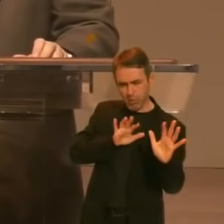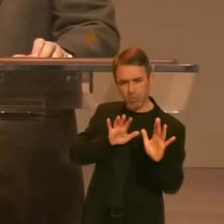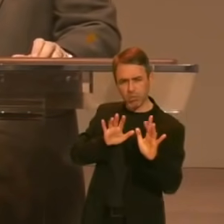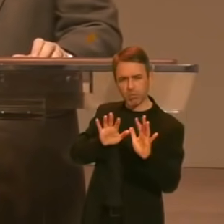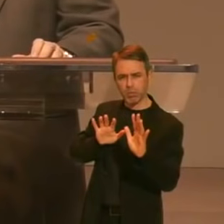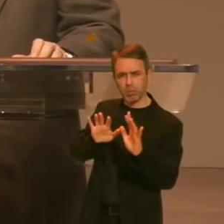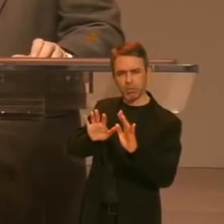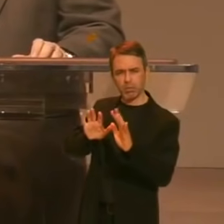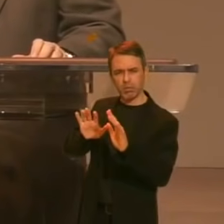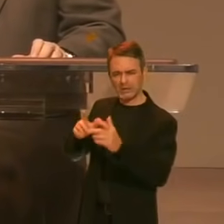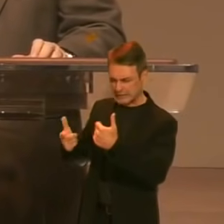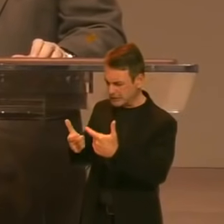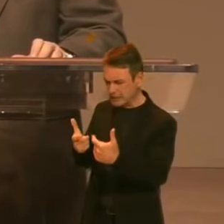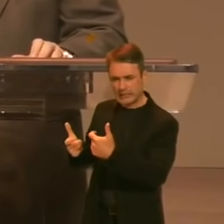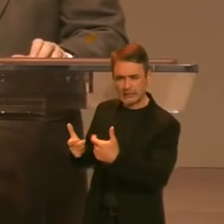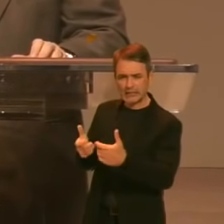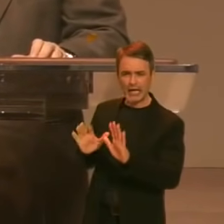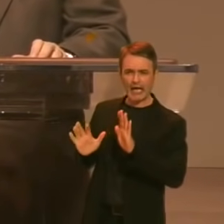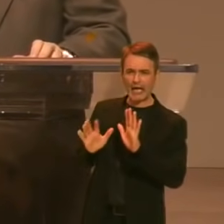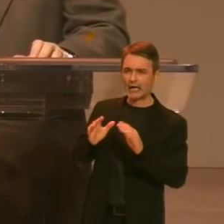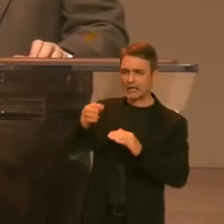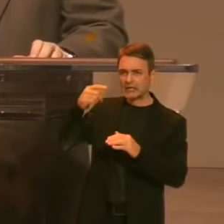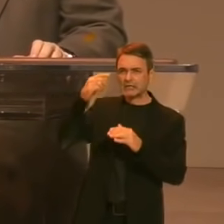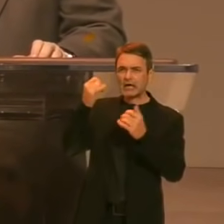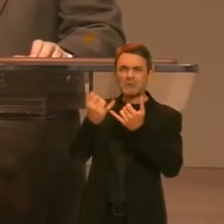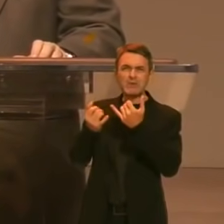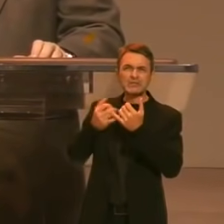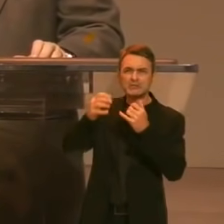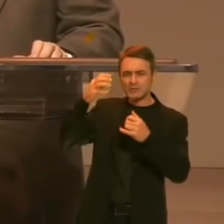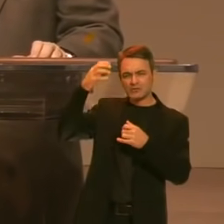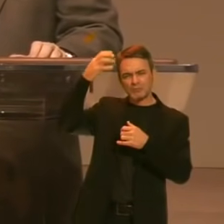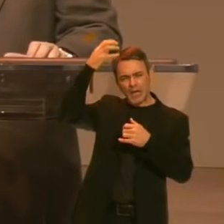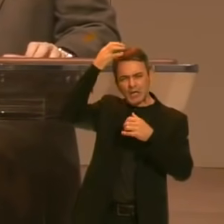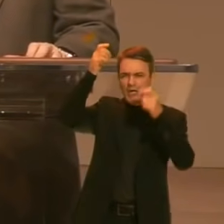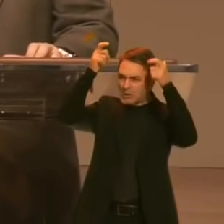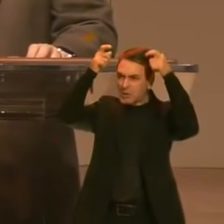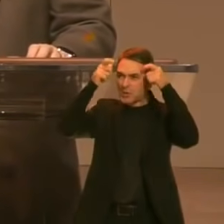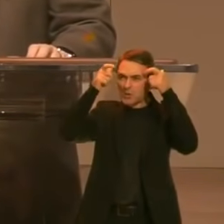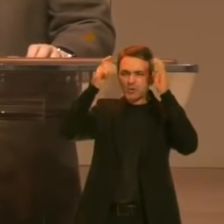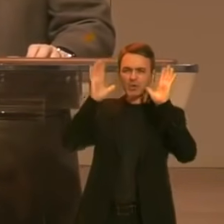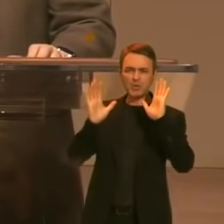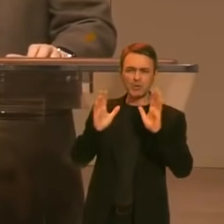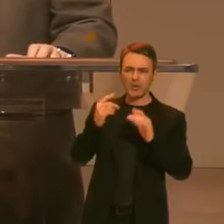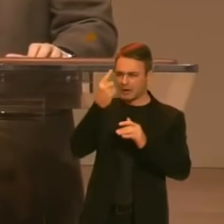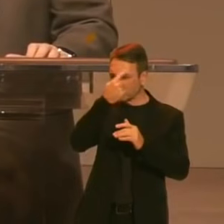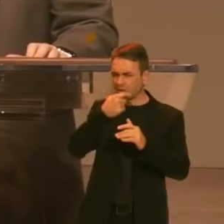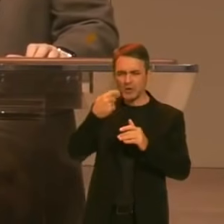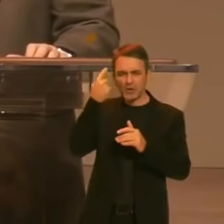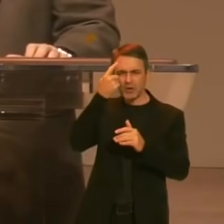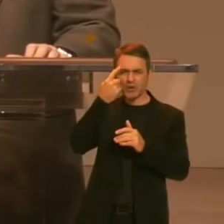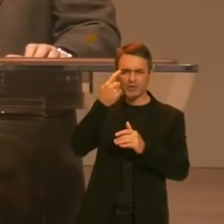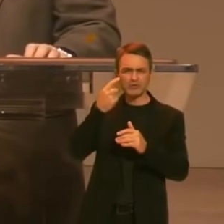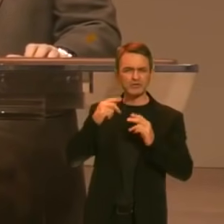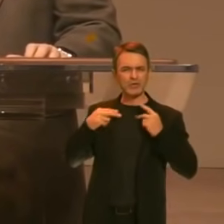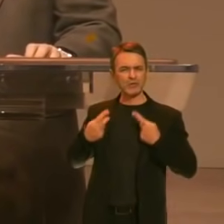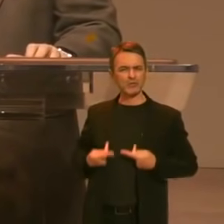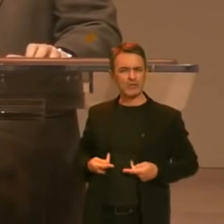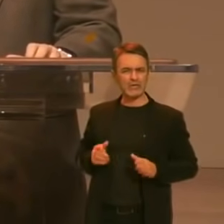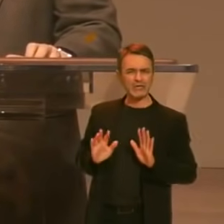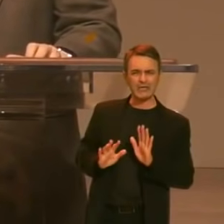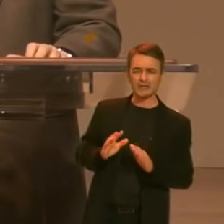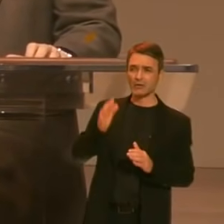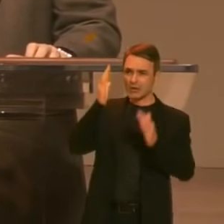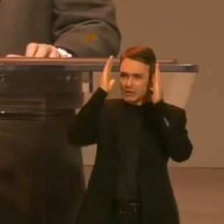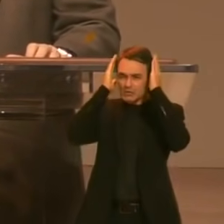tinham sobre a cabeça algo como coroas de ouro, e o rosto deles parecia rosto humano, e os cabelos deles